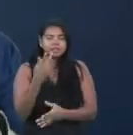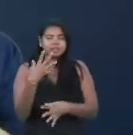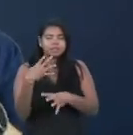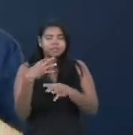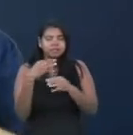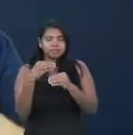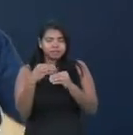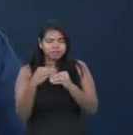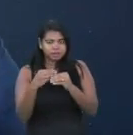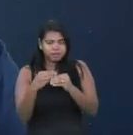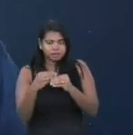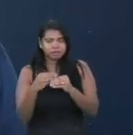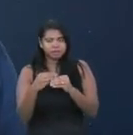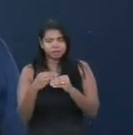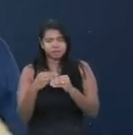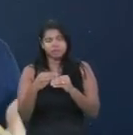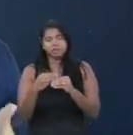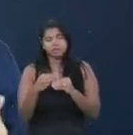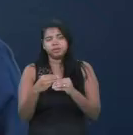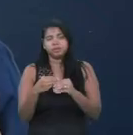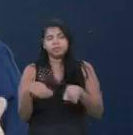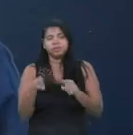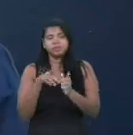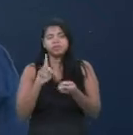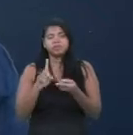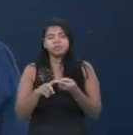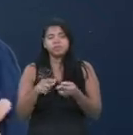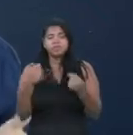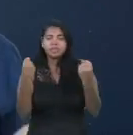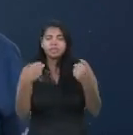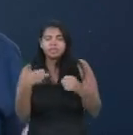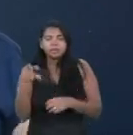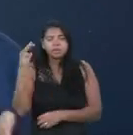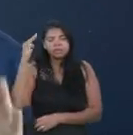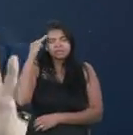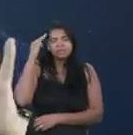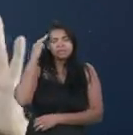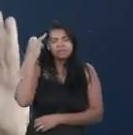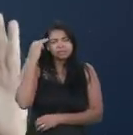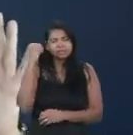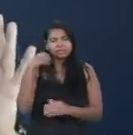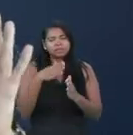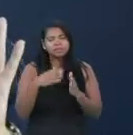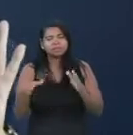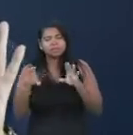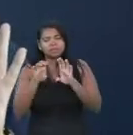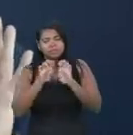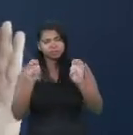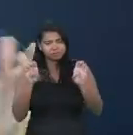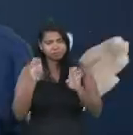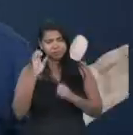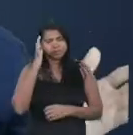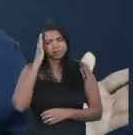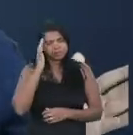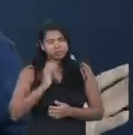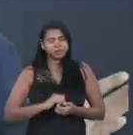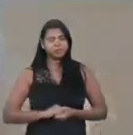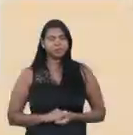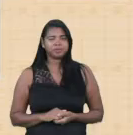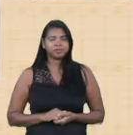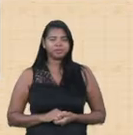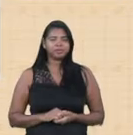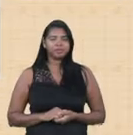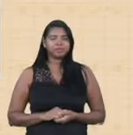igualar ou isolar uma dessas letras, de maneira que você não precisa sair decorando cada uma das equações. Eu, particularmente, eu só paro por aí, não vou mentir para